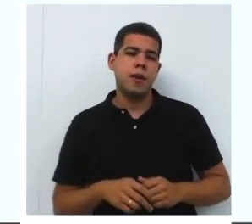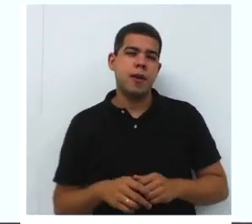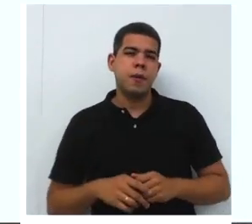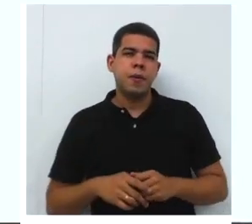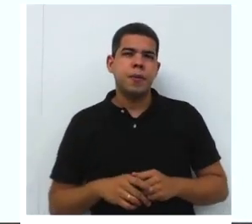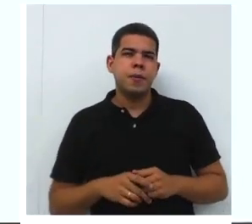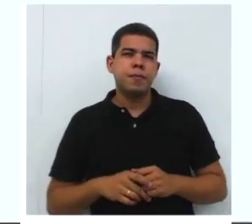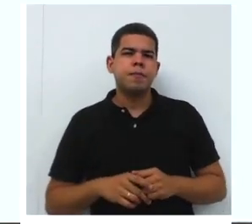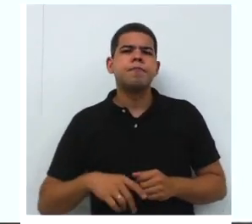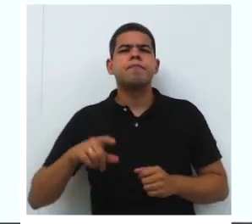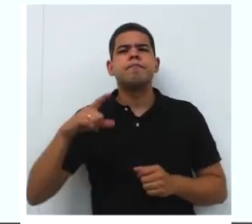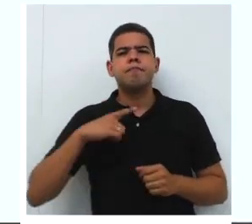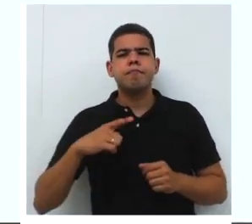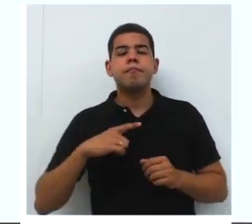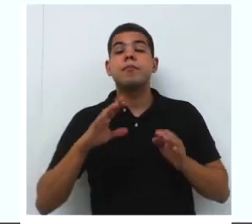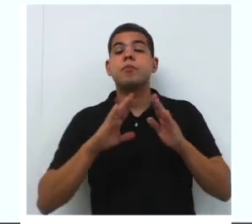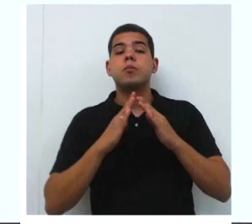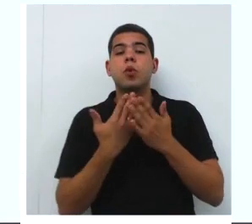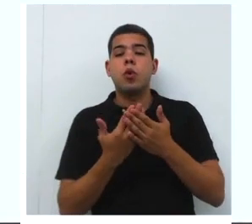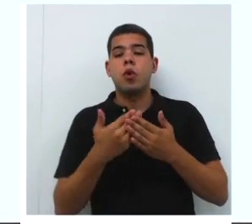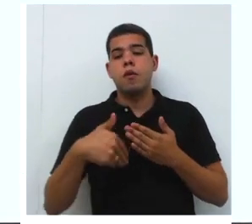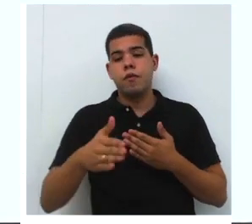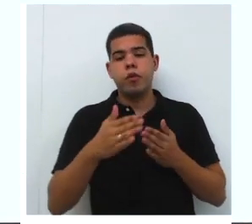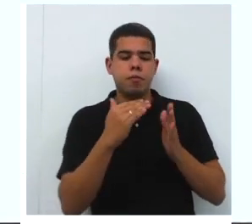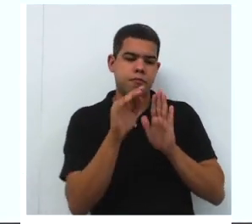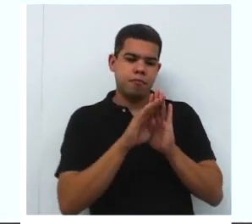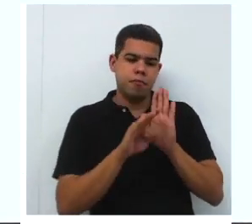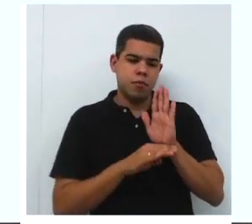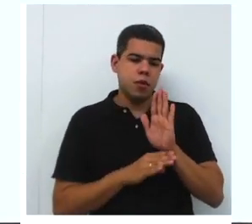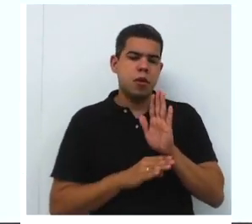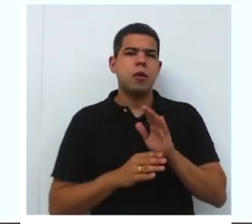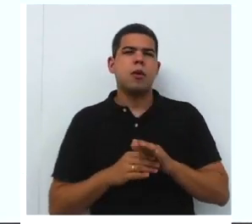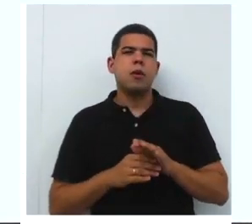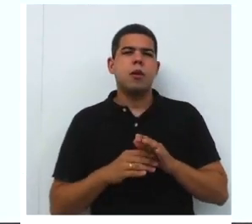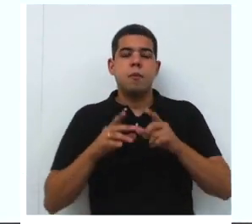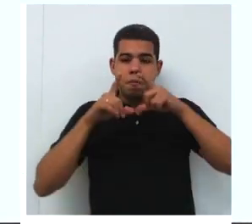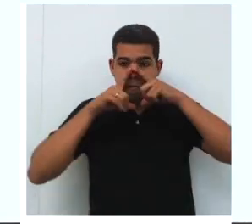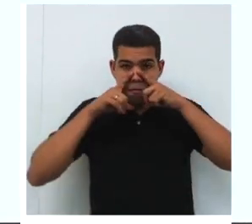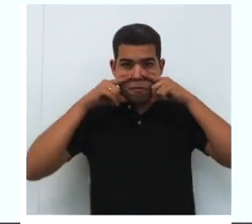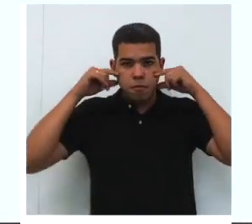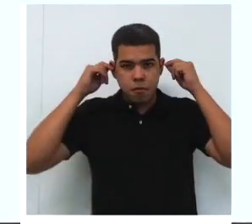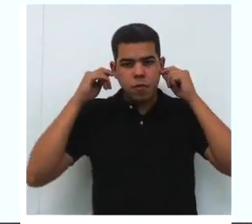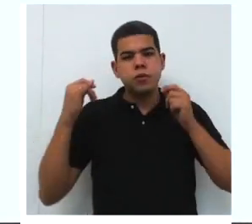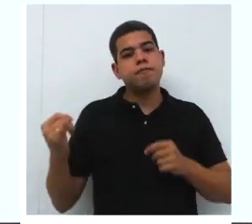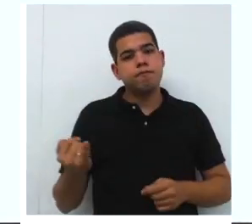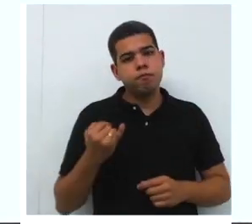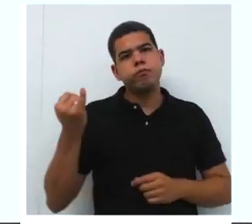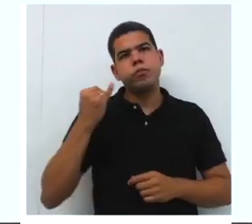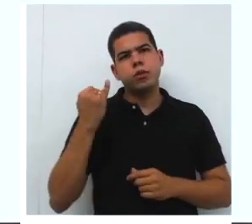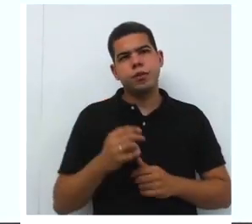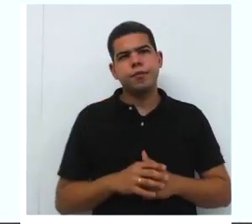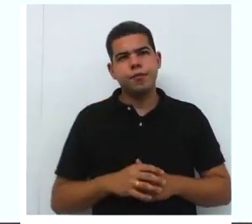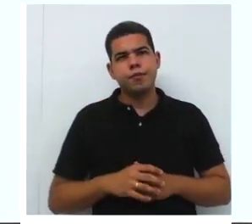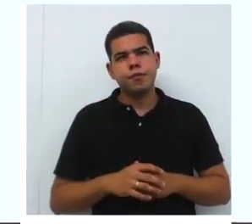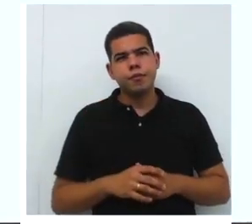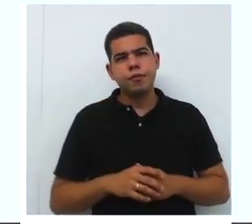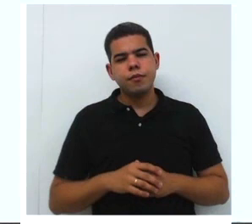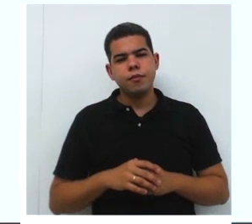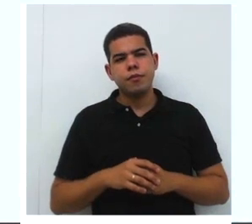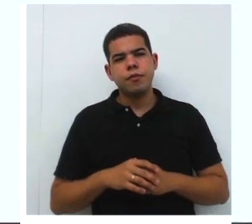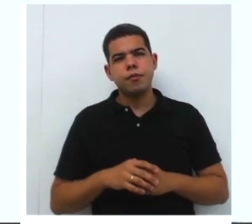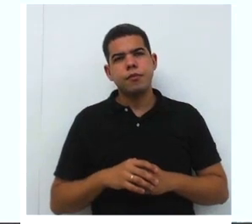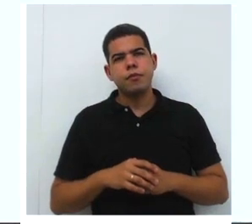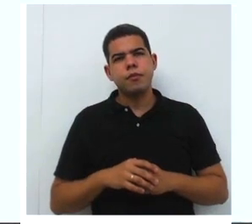ter toda uma série de procedimentos e a máscarazinha é essencial. Você nunca vai cometer